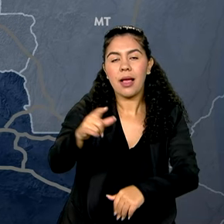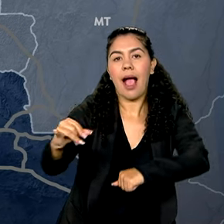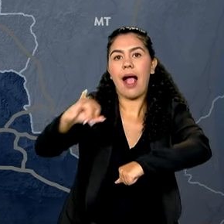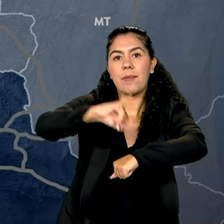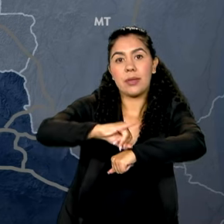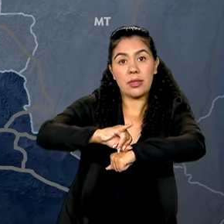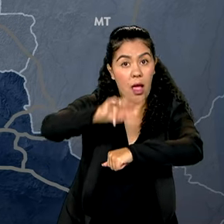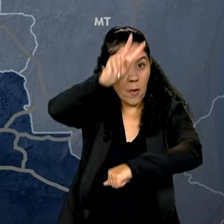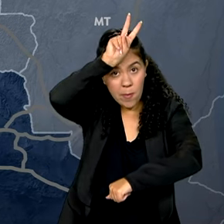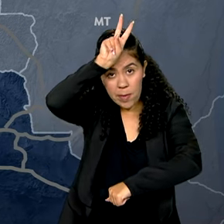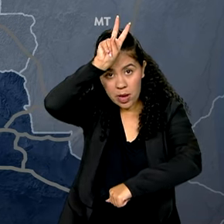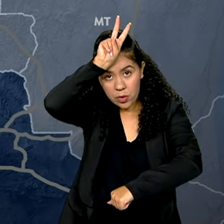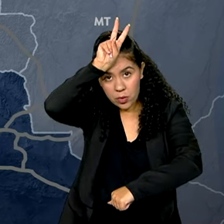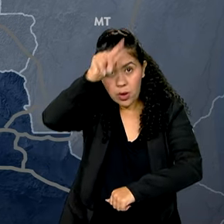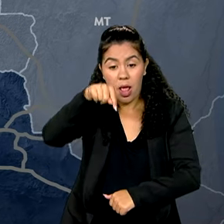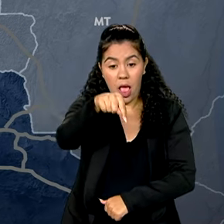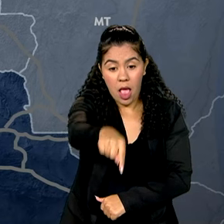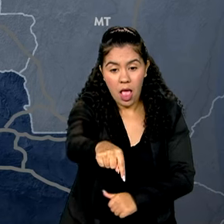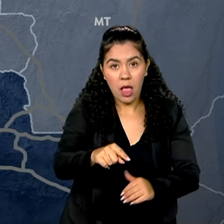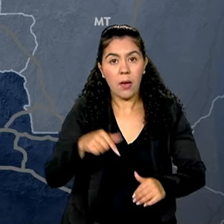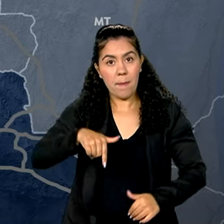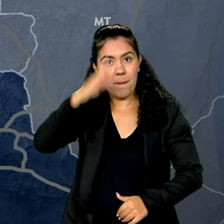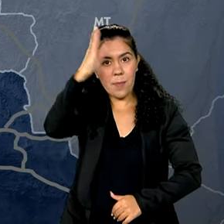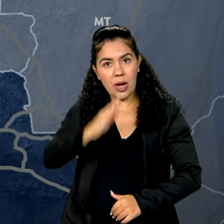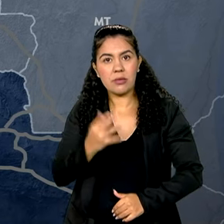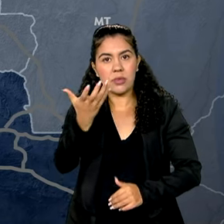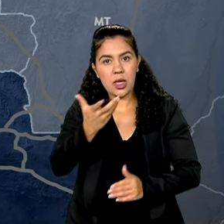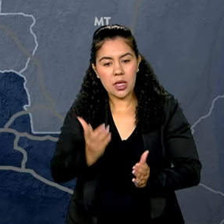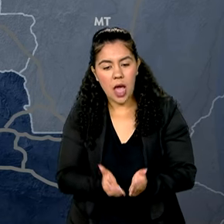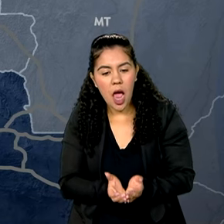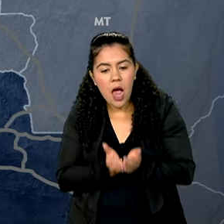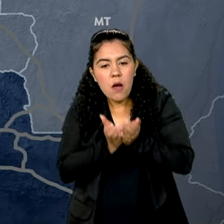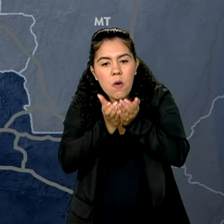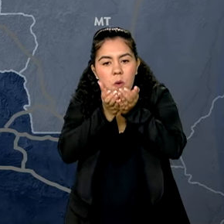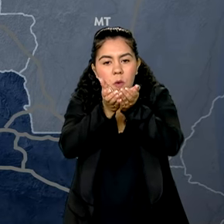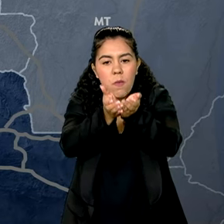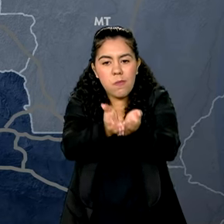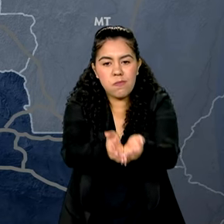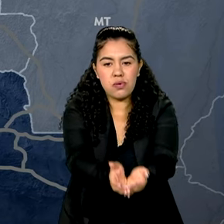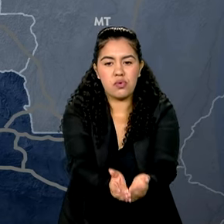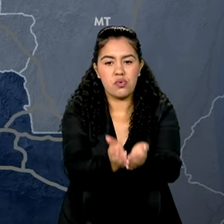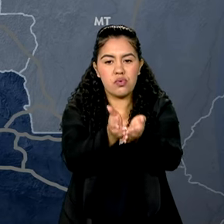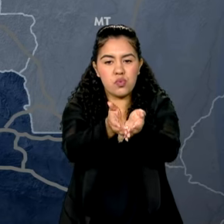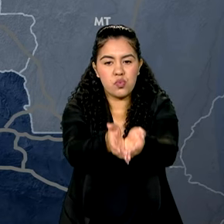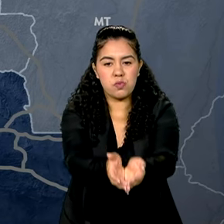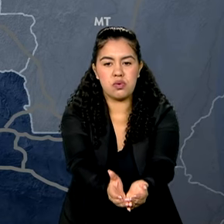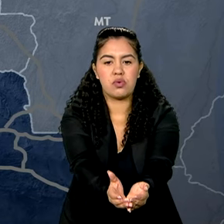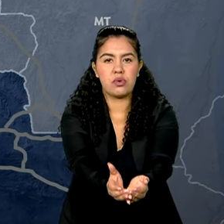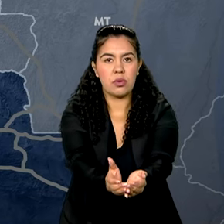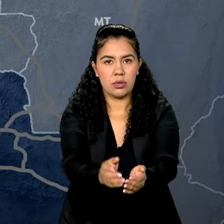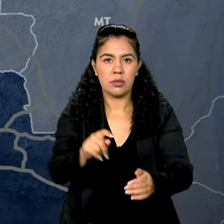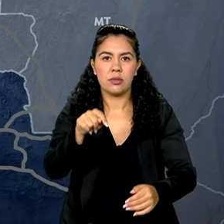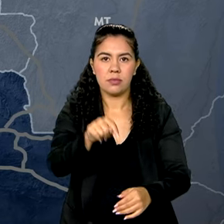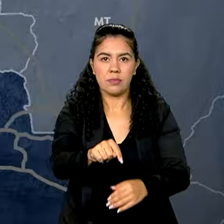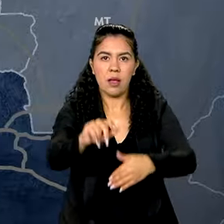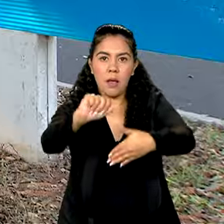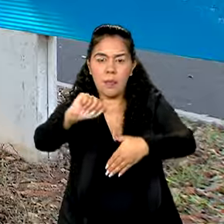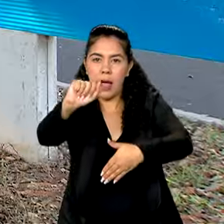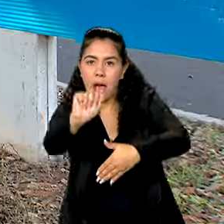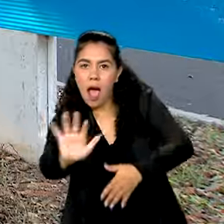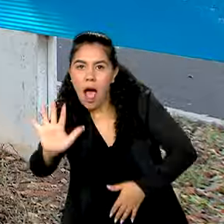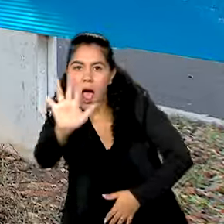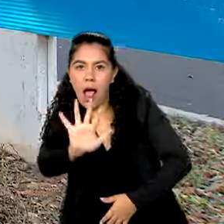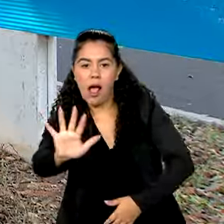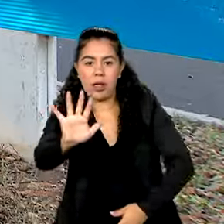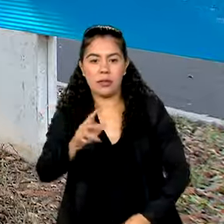É por este porto que o Brasil pretende abreviar o caminho das exportações para o gigante asiático.